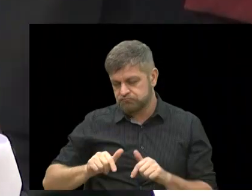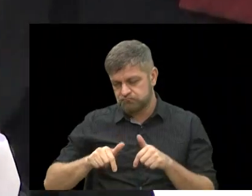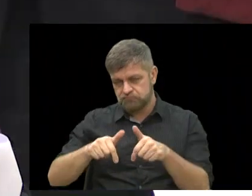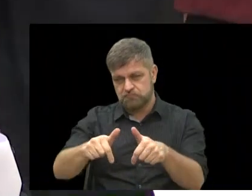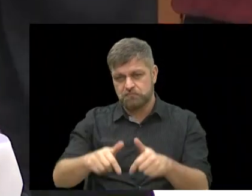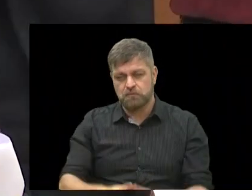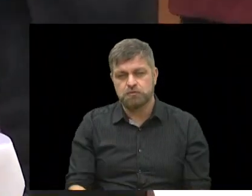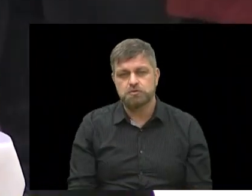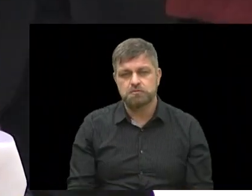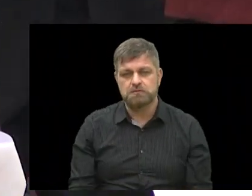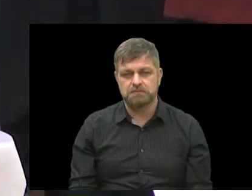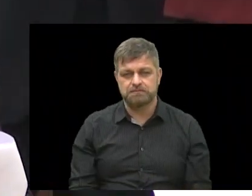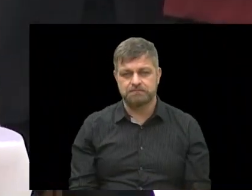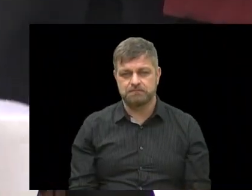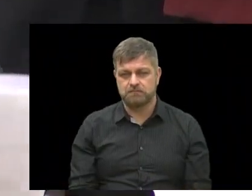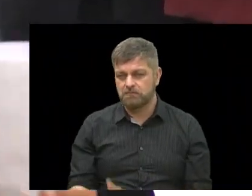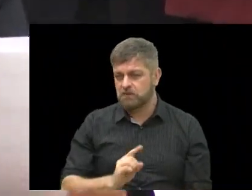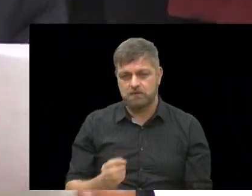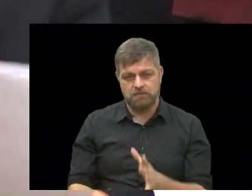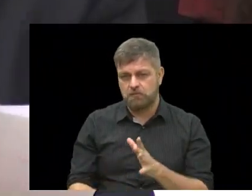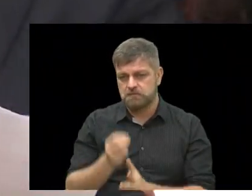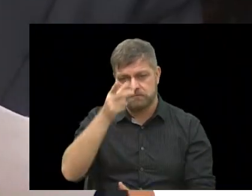na denúncia.